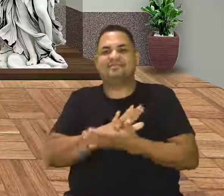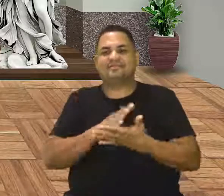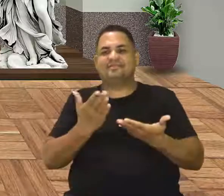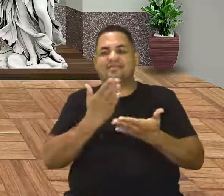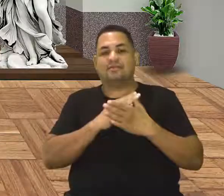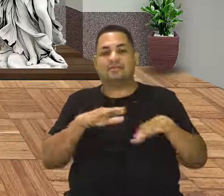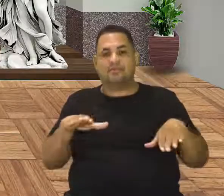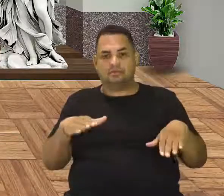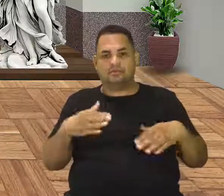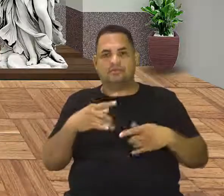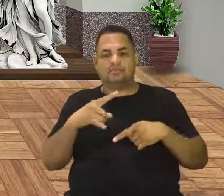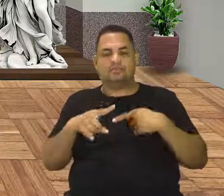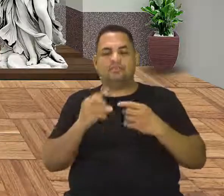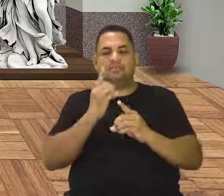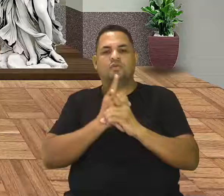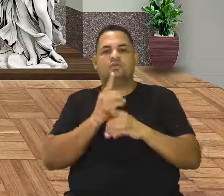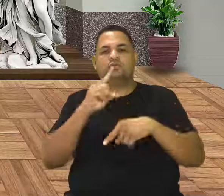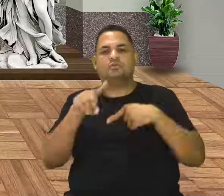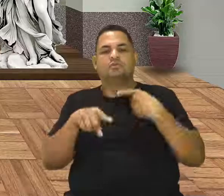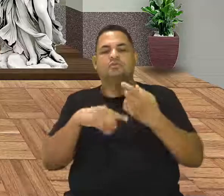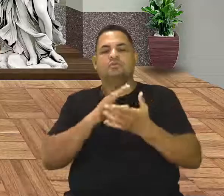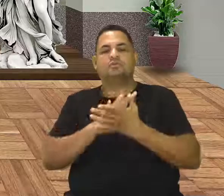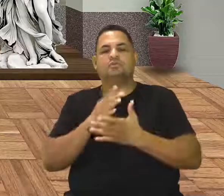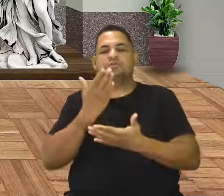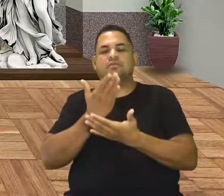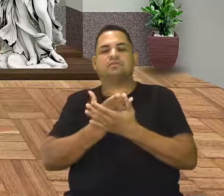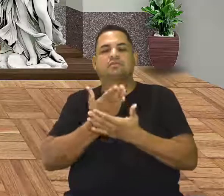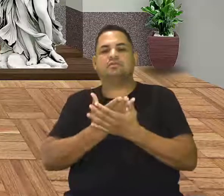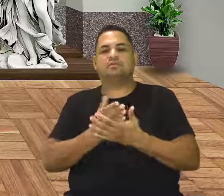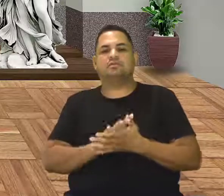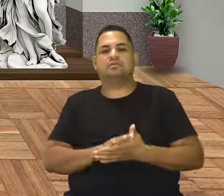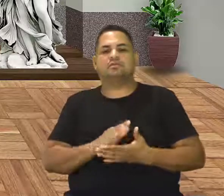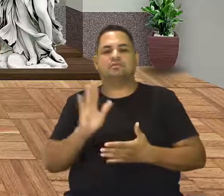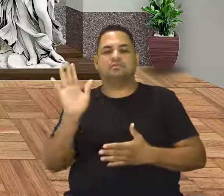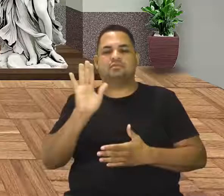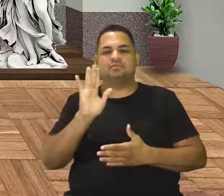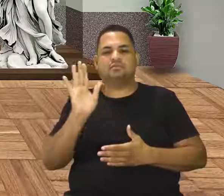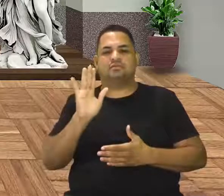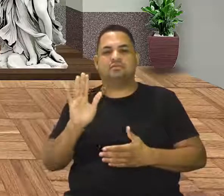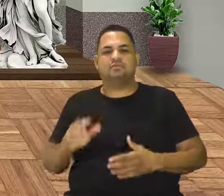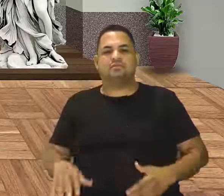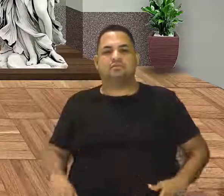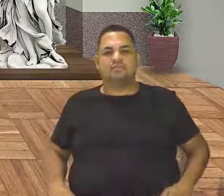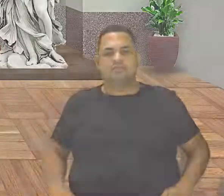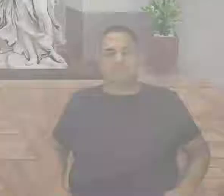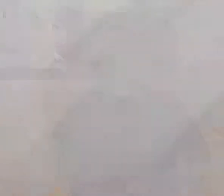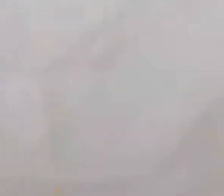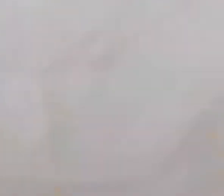aqui e eu encontro vocês na nossa próxima aula. Tchau, tchau.